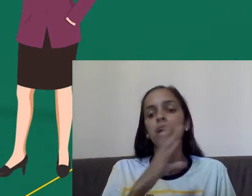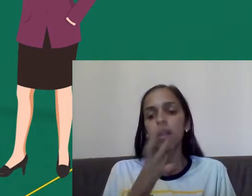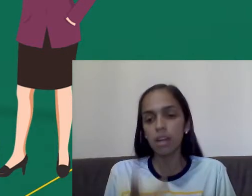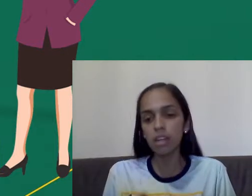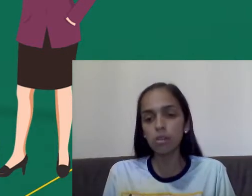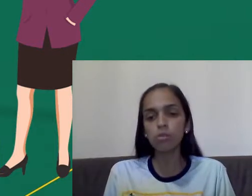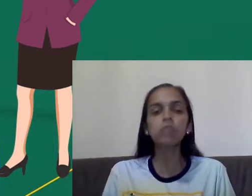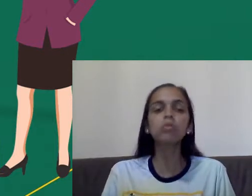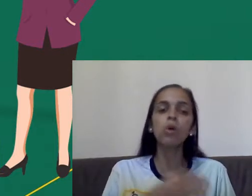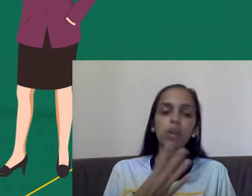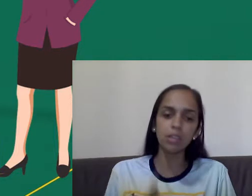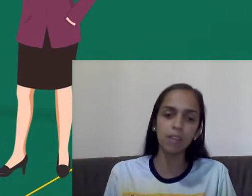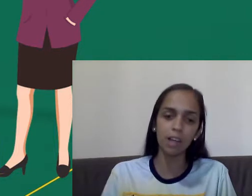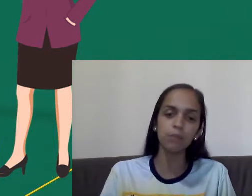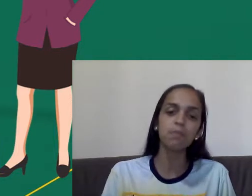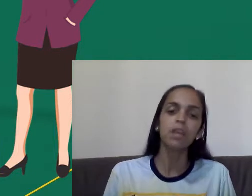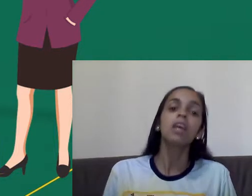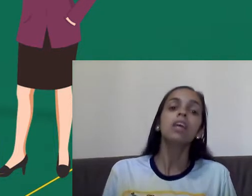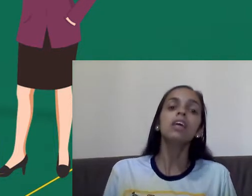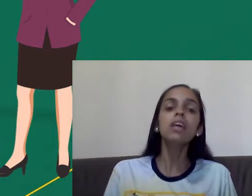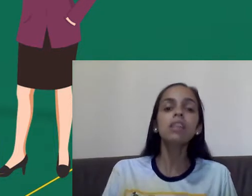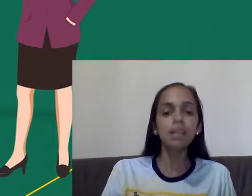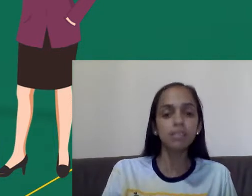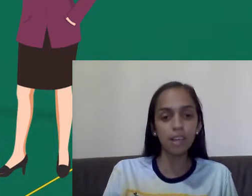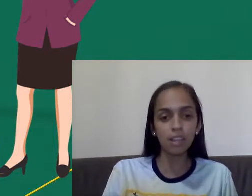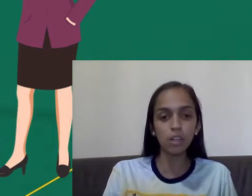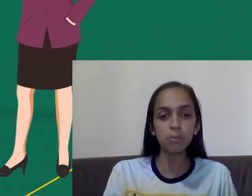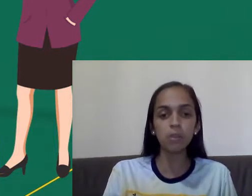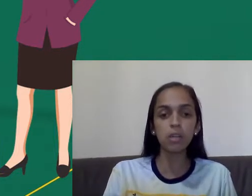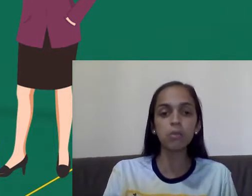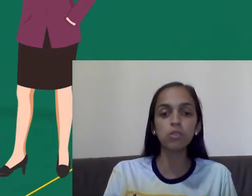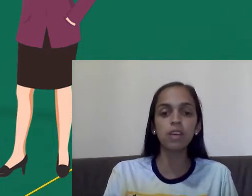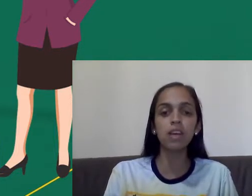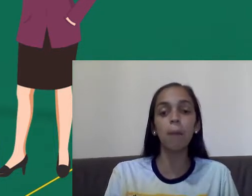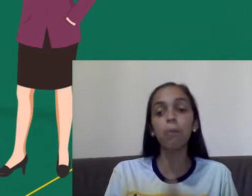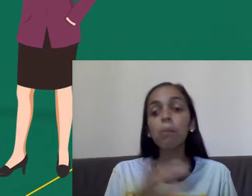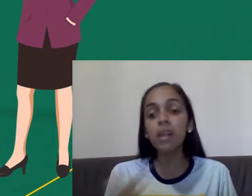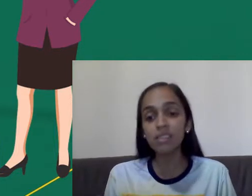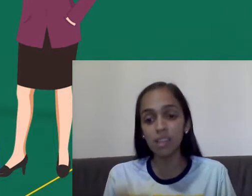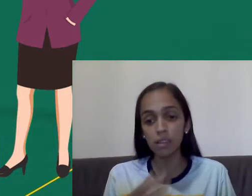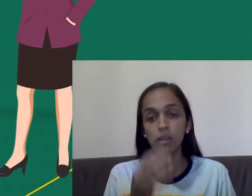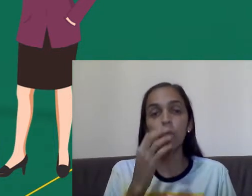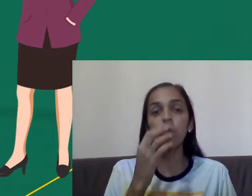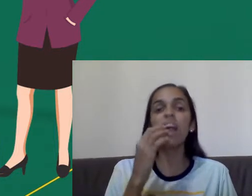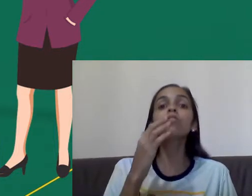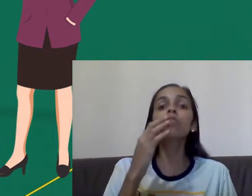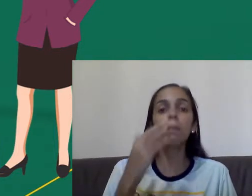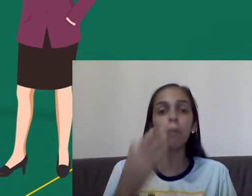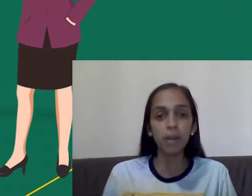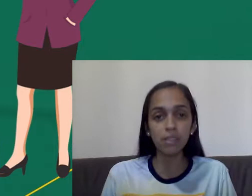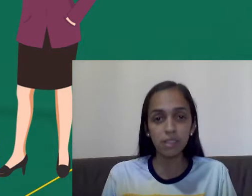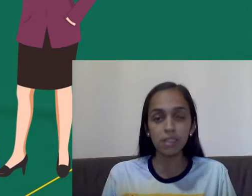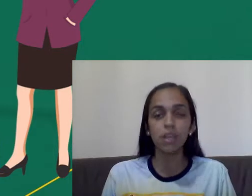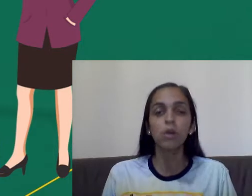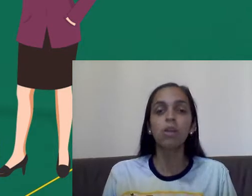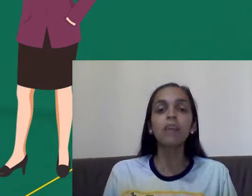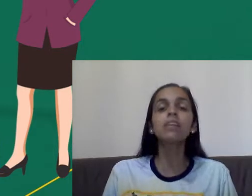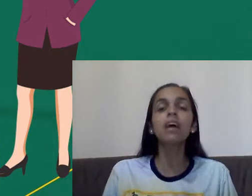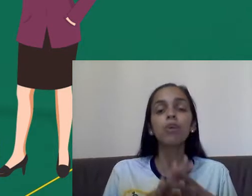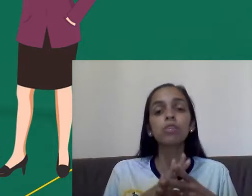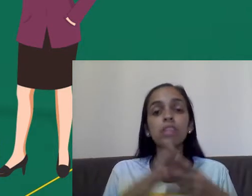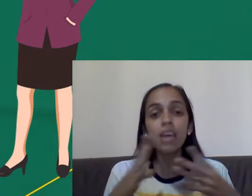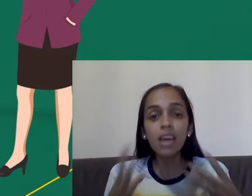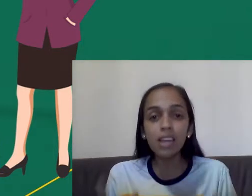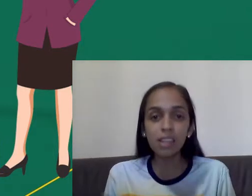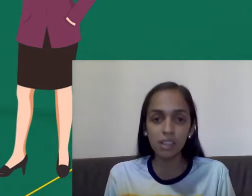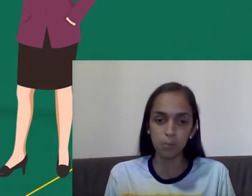bairro lindo, né? Todo organizado. E nessa daqui nós podemos ver a pobreza, o lado da pobreza, o lado